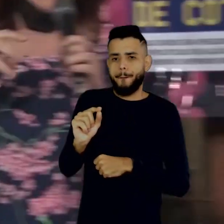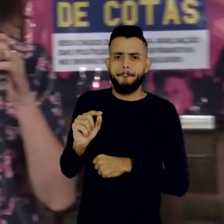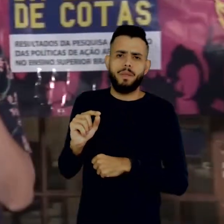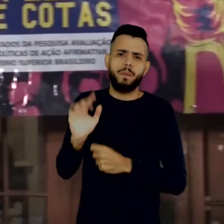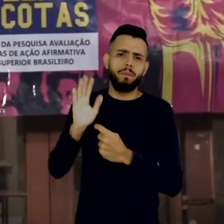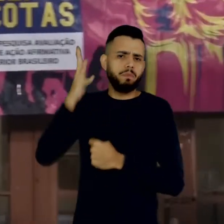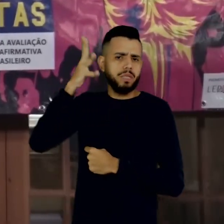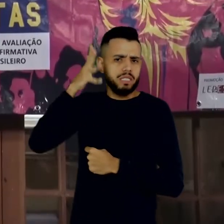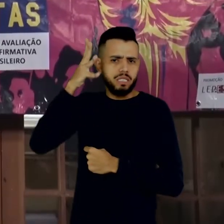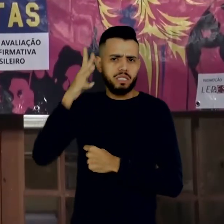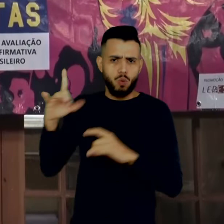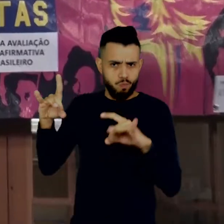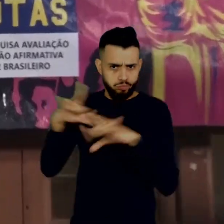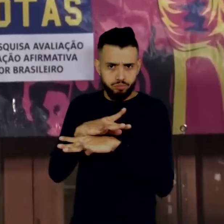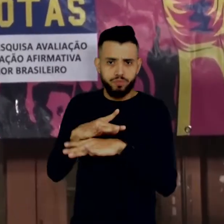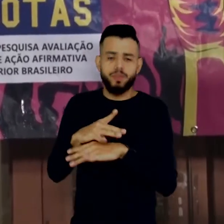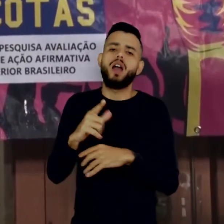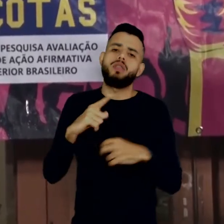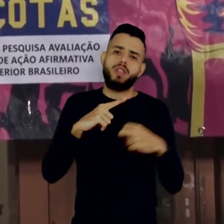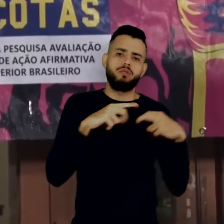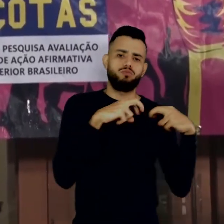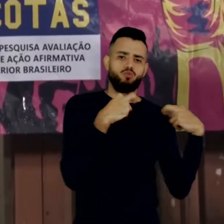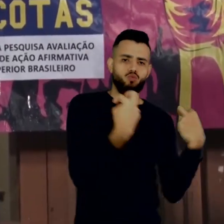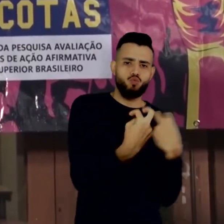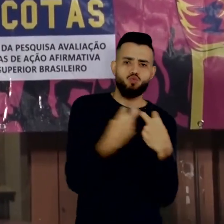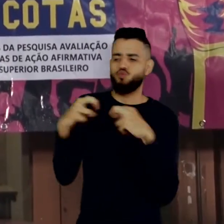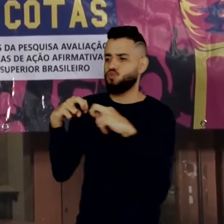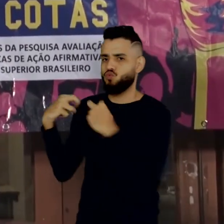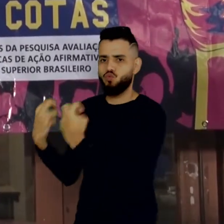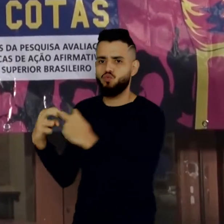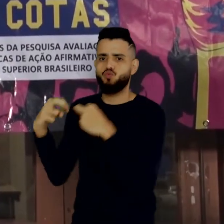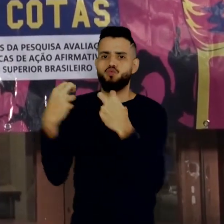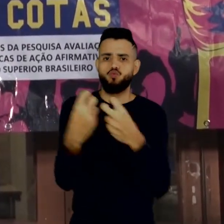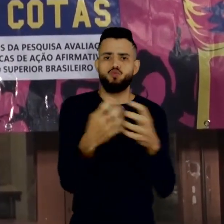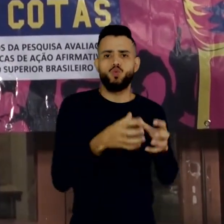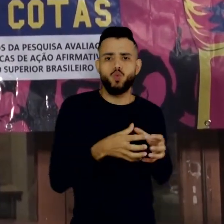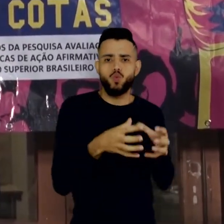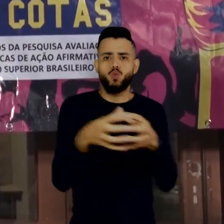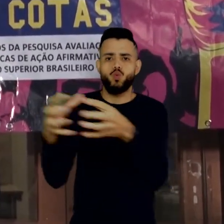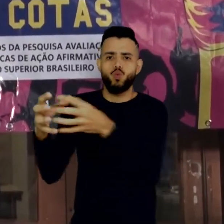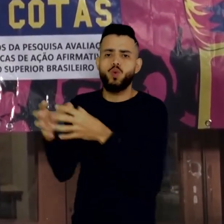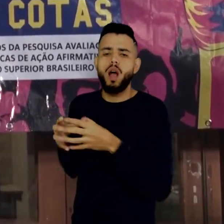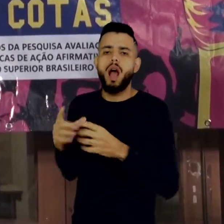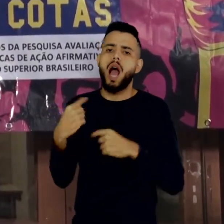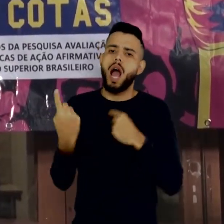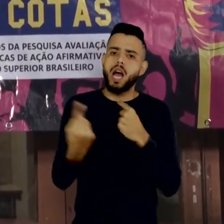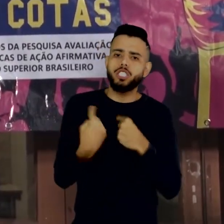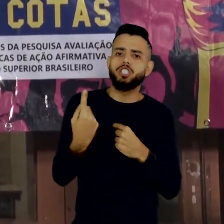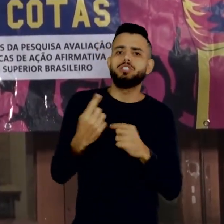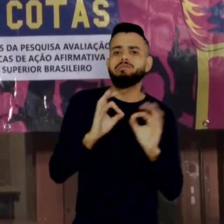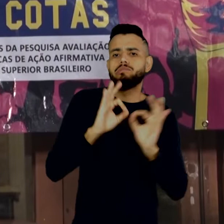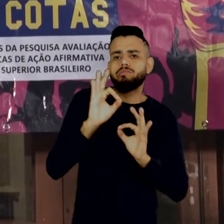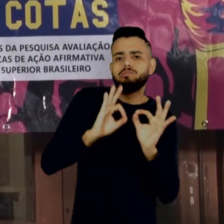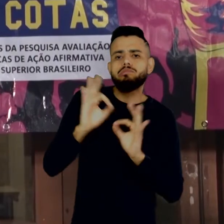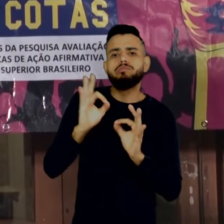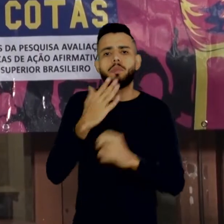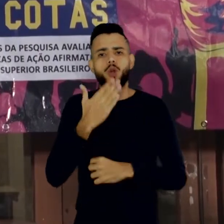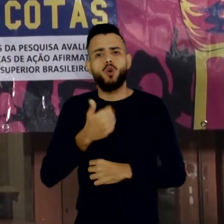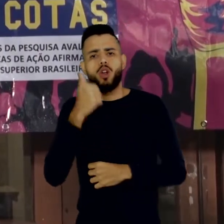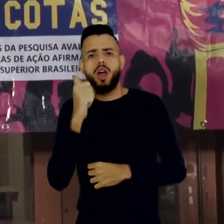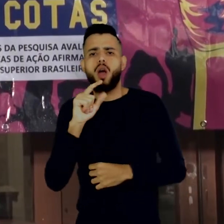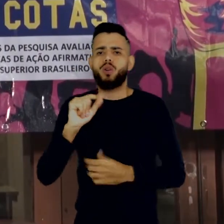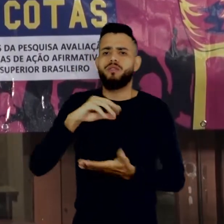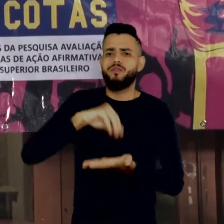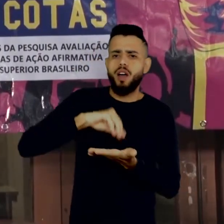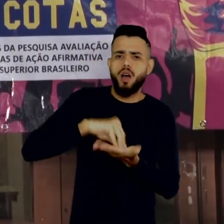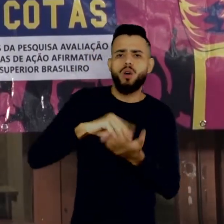nessas rodas de conversa, e depois com a mesa que virá, aprimorar essas recomendações, ver o que falta, o que pode ser